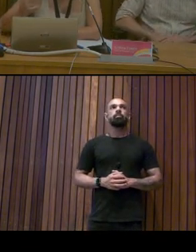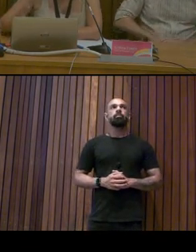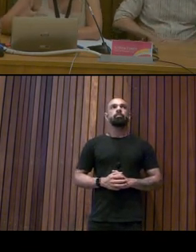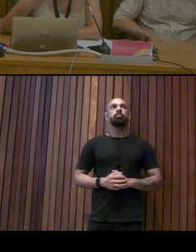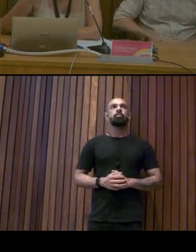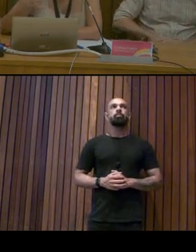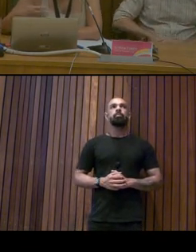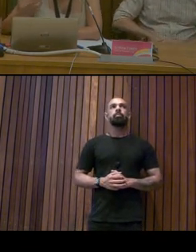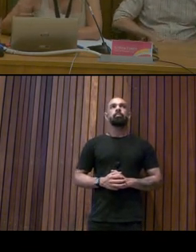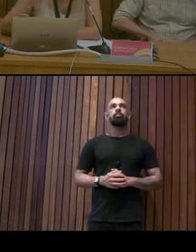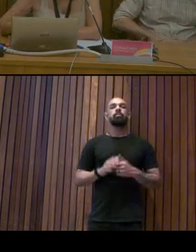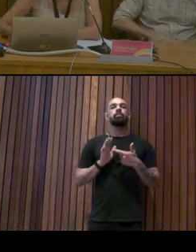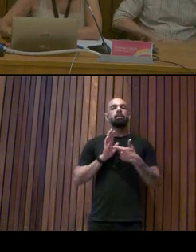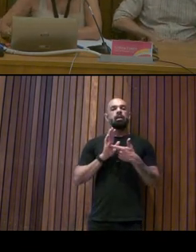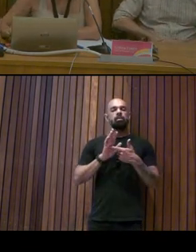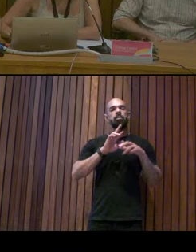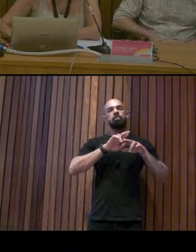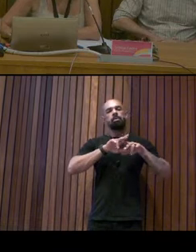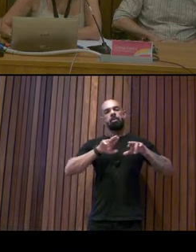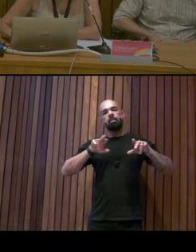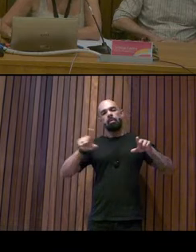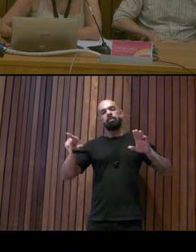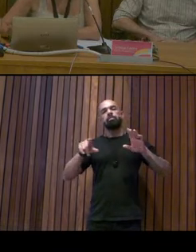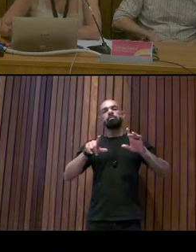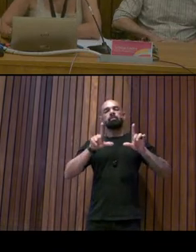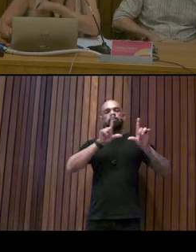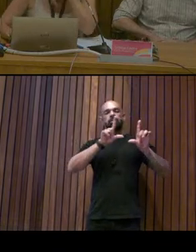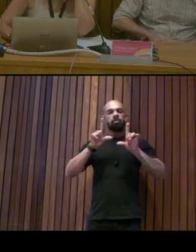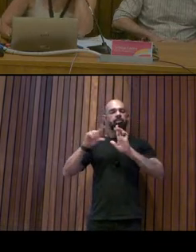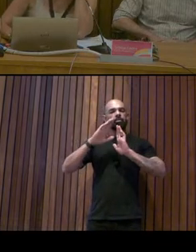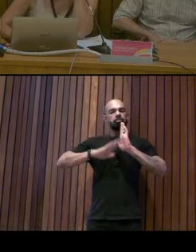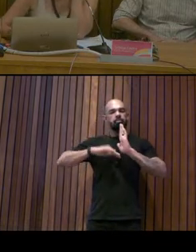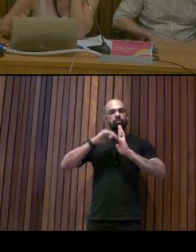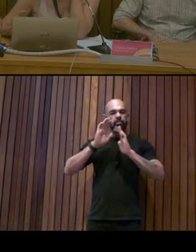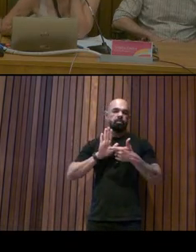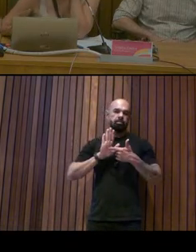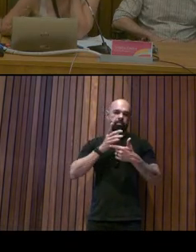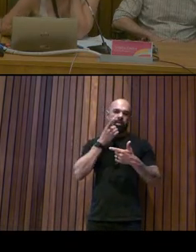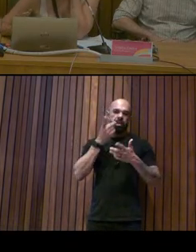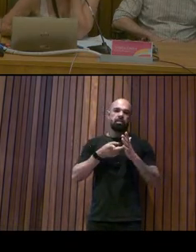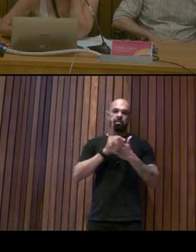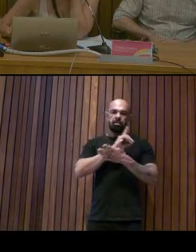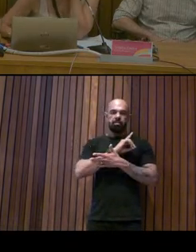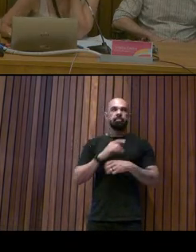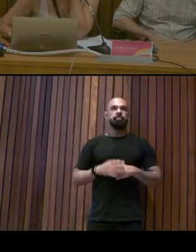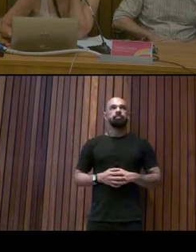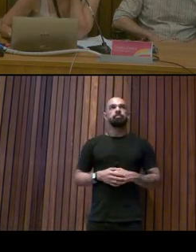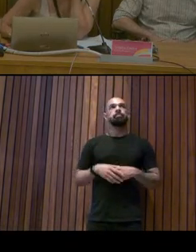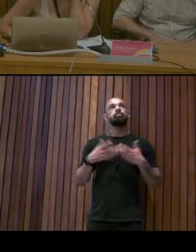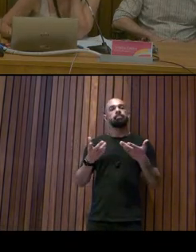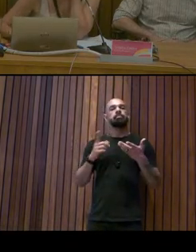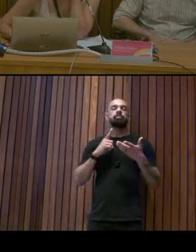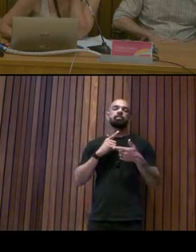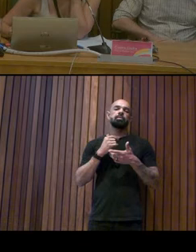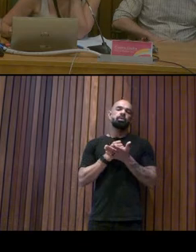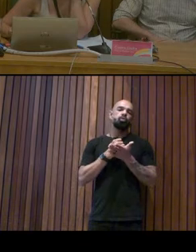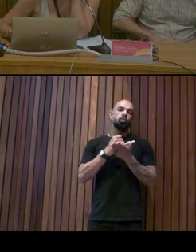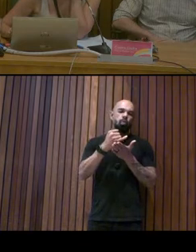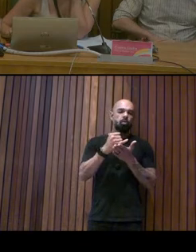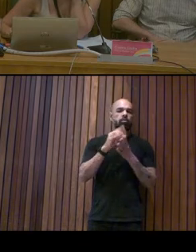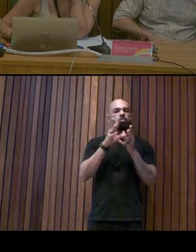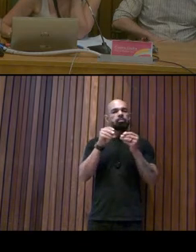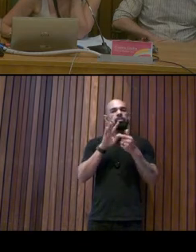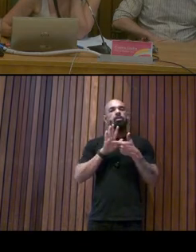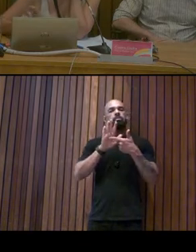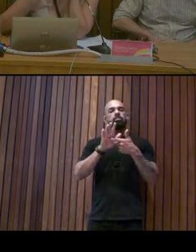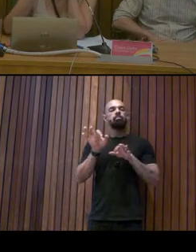Ele vai apresentar todos esses murais que eu comentei, não vou ficar. Então, onde, na verdade, a gente faz uma introdução aí apresentando